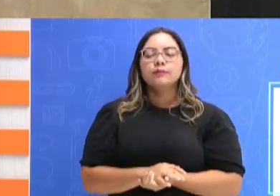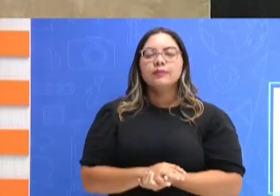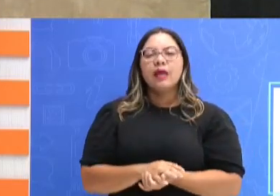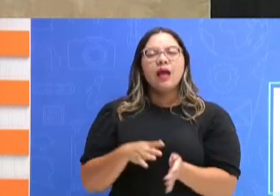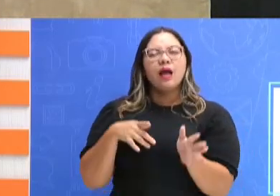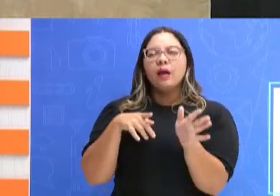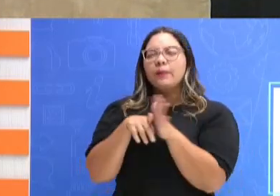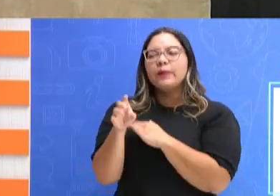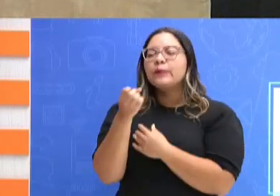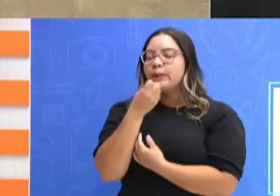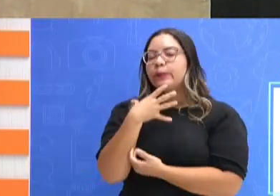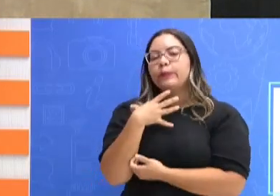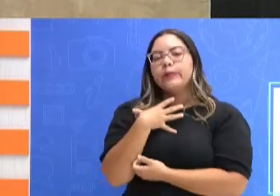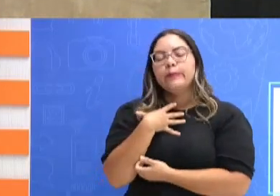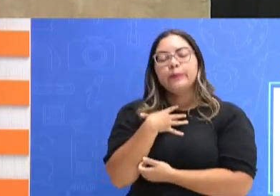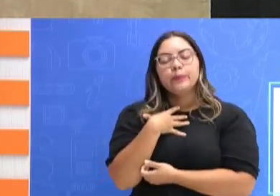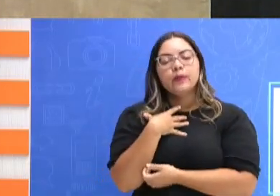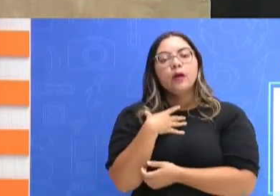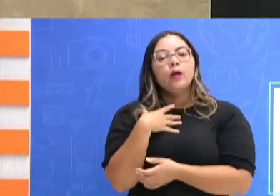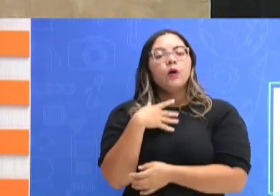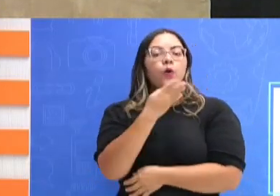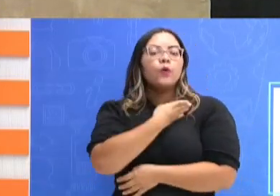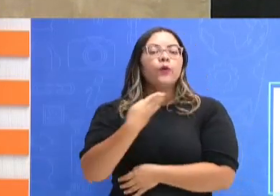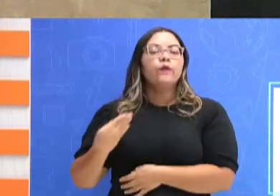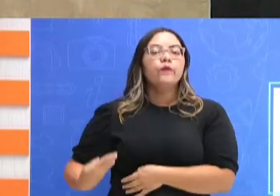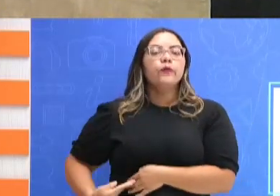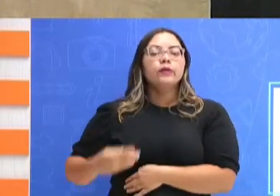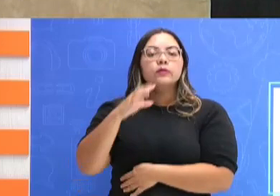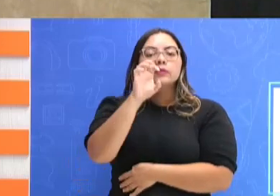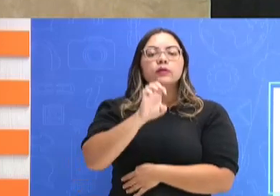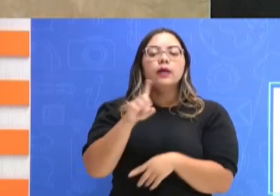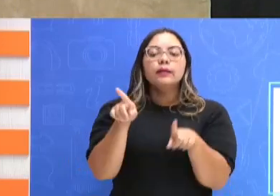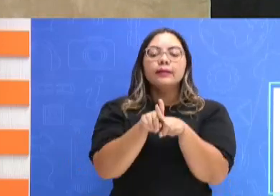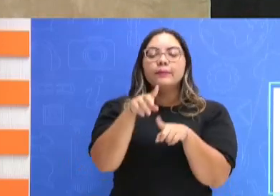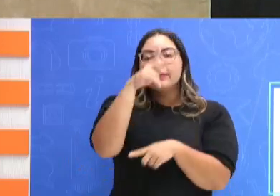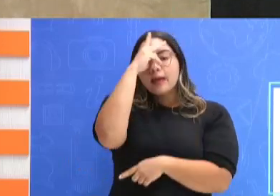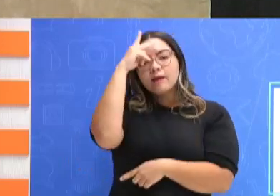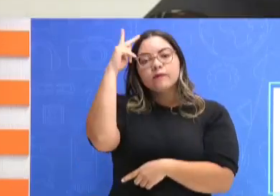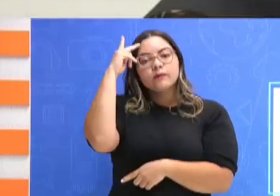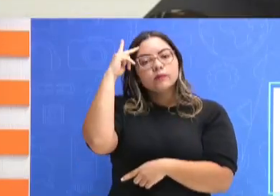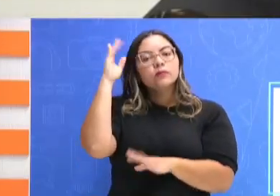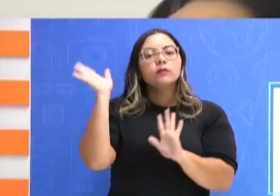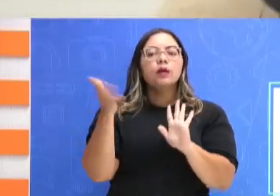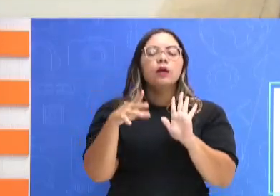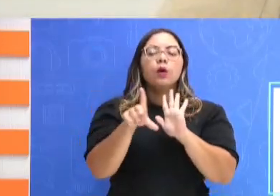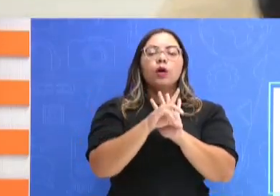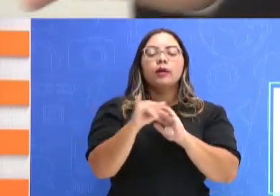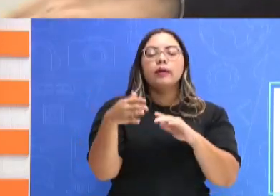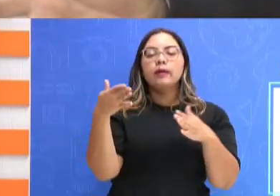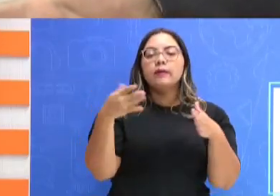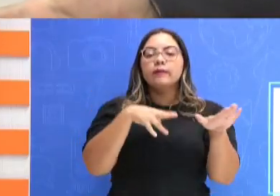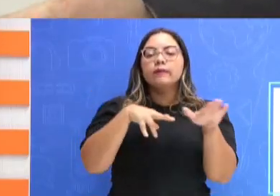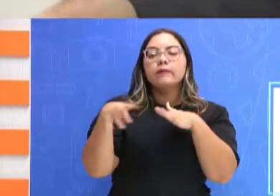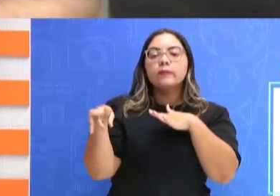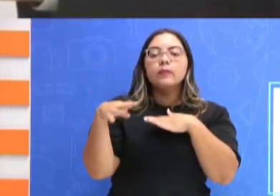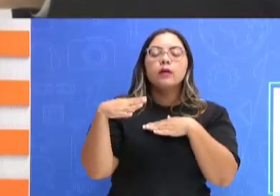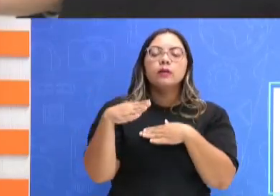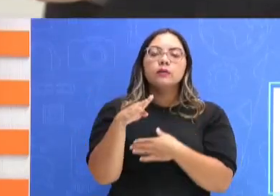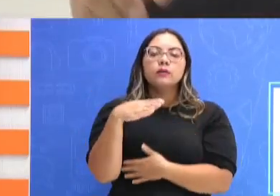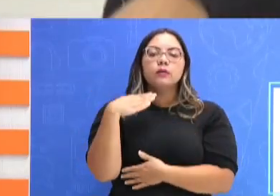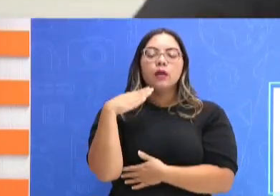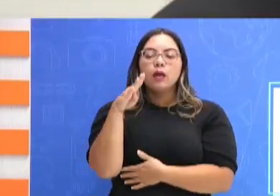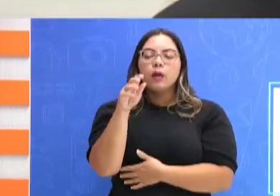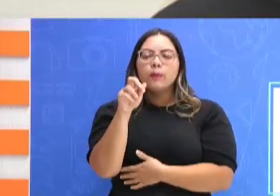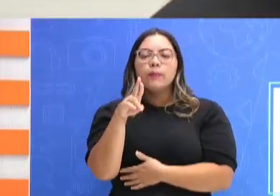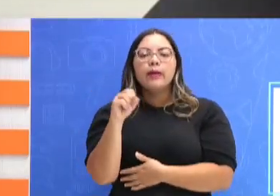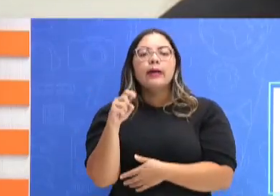É uma pergunta muito boa. Já que o governo do estado, também a prefeitura, também emitiu decreto essa semana, já liberando os bares com limitações, claro, de pessoas. E